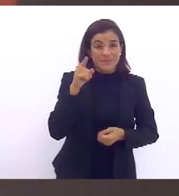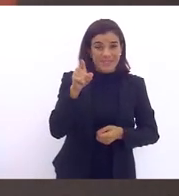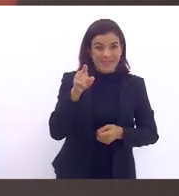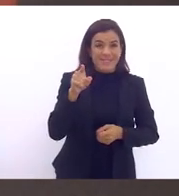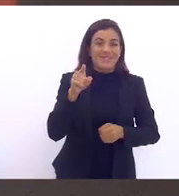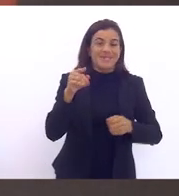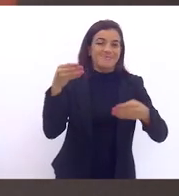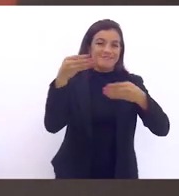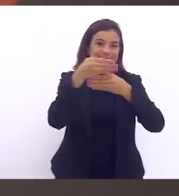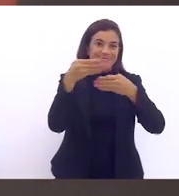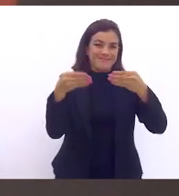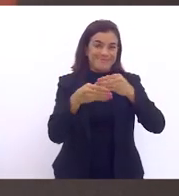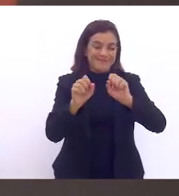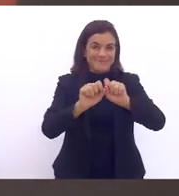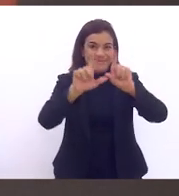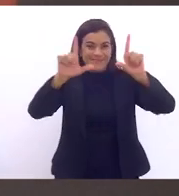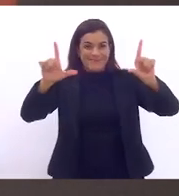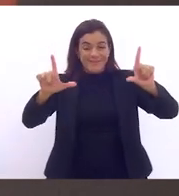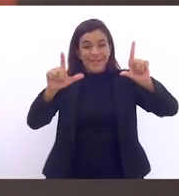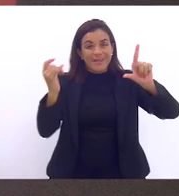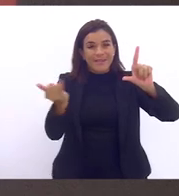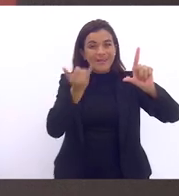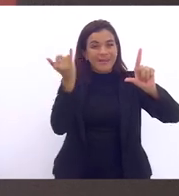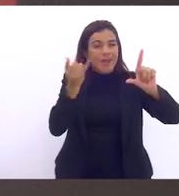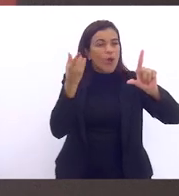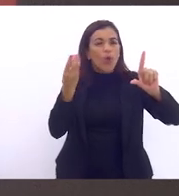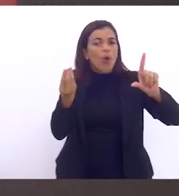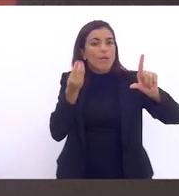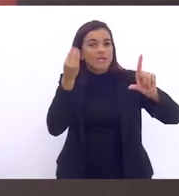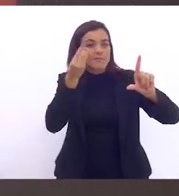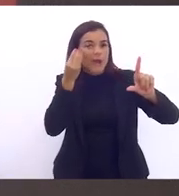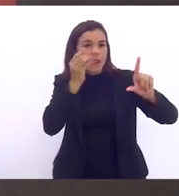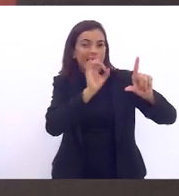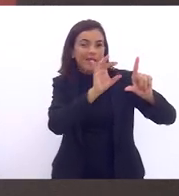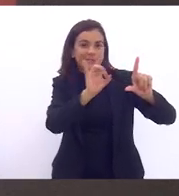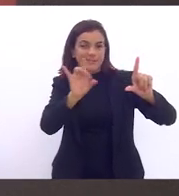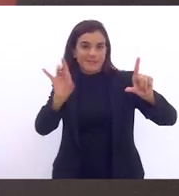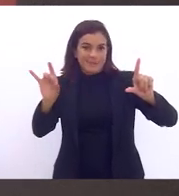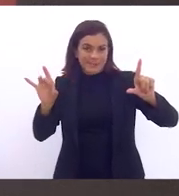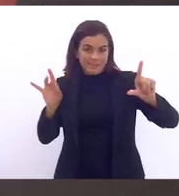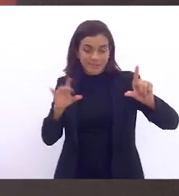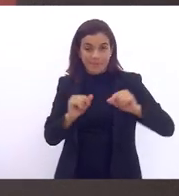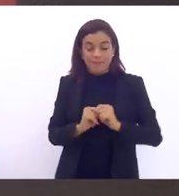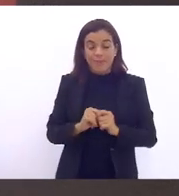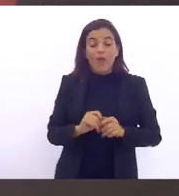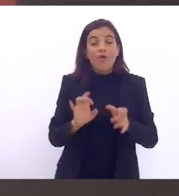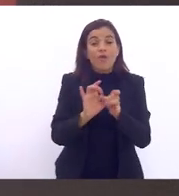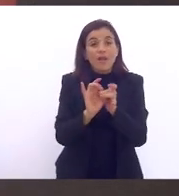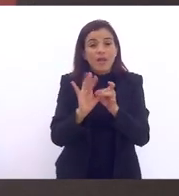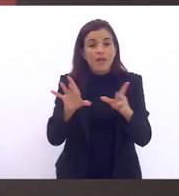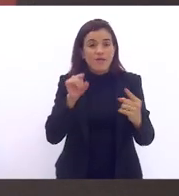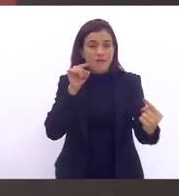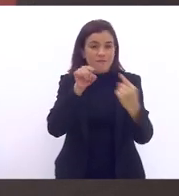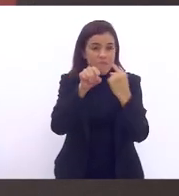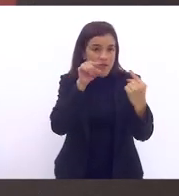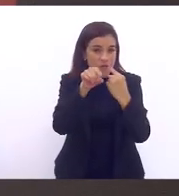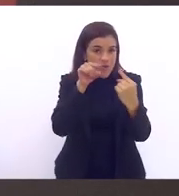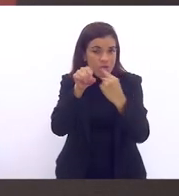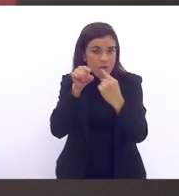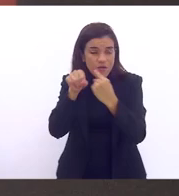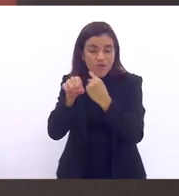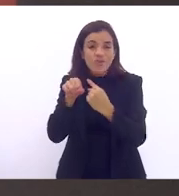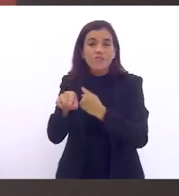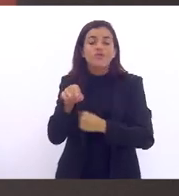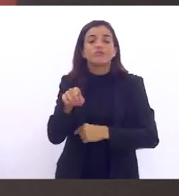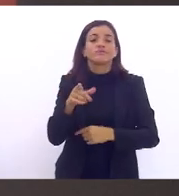importante pra gente definir como é que essa experiência do cliente né o o free Flow a questão da tecnologia nós pegamos tecnologias que são utilizadas pelo